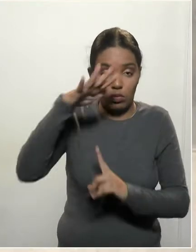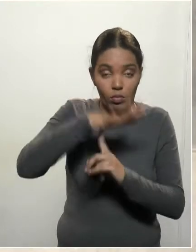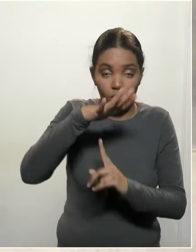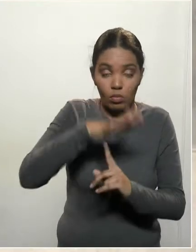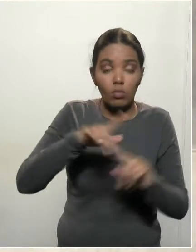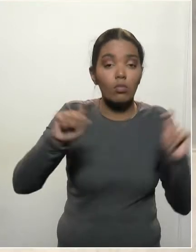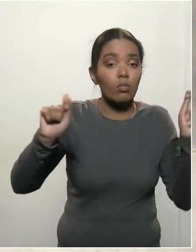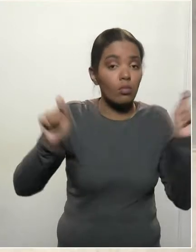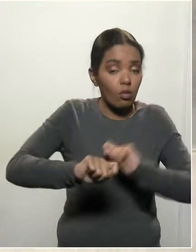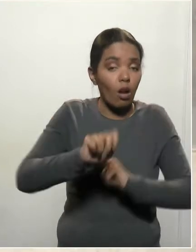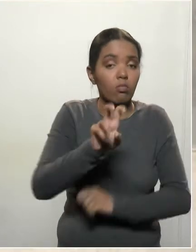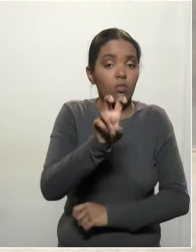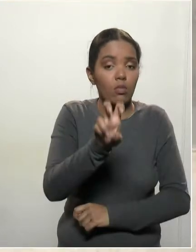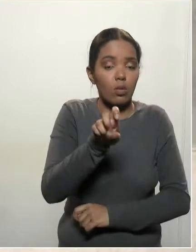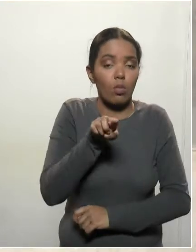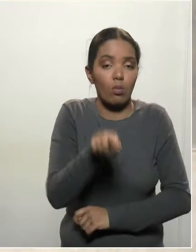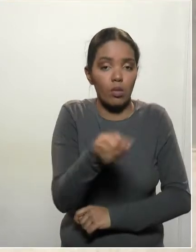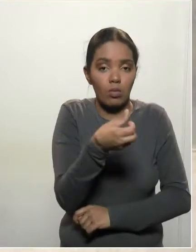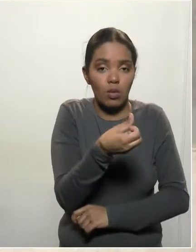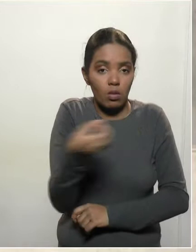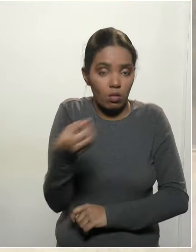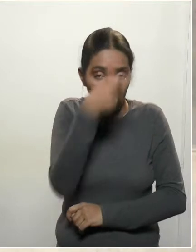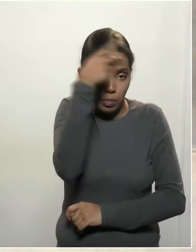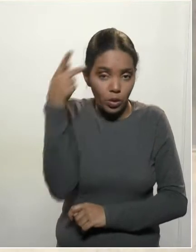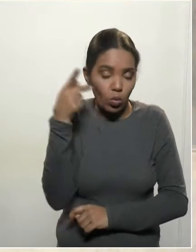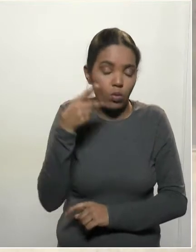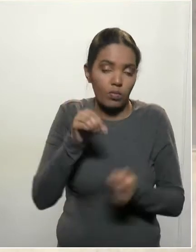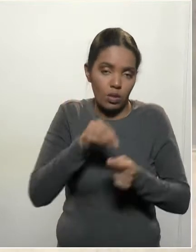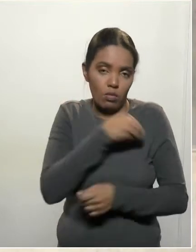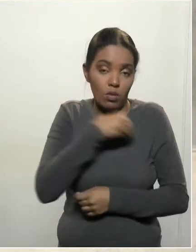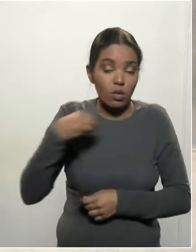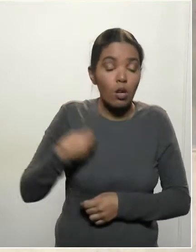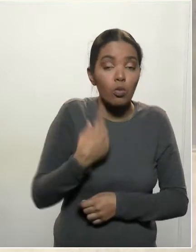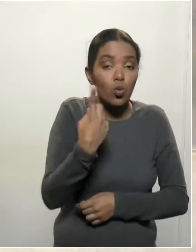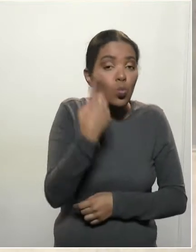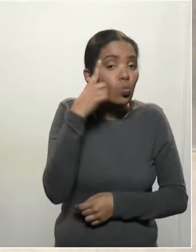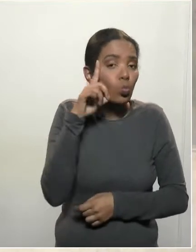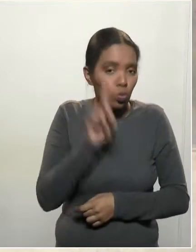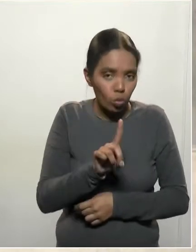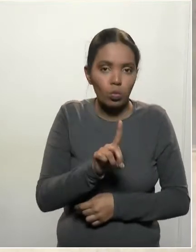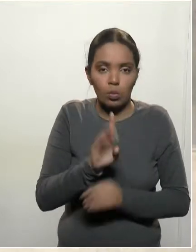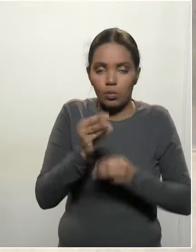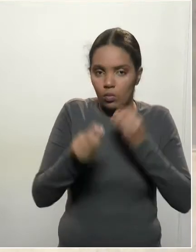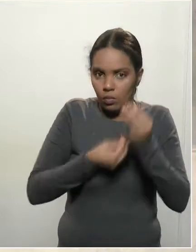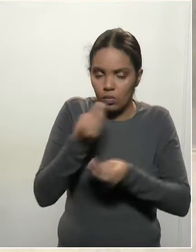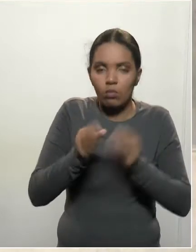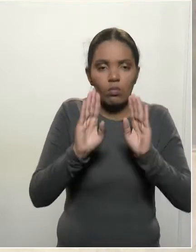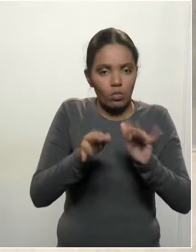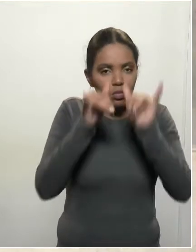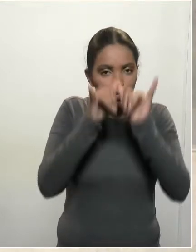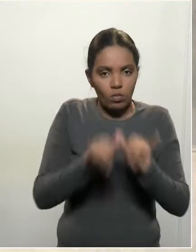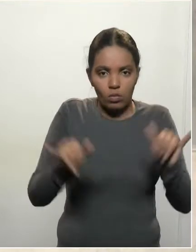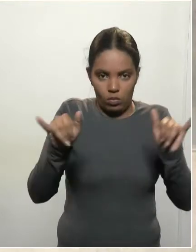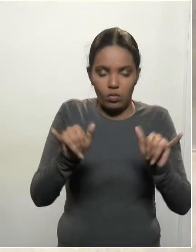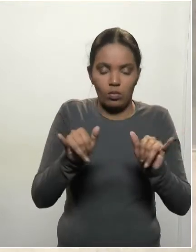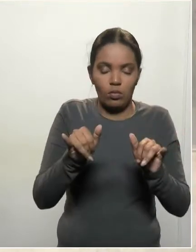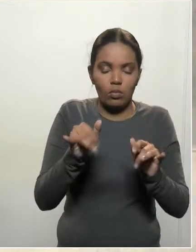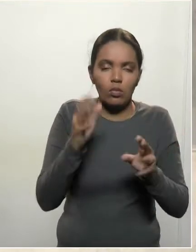até 5.600 amostras por dia, conforme tem sido divulgado no informe